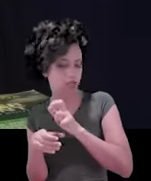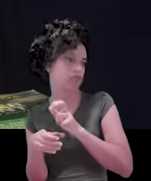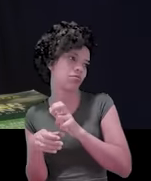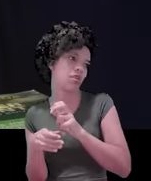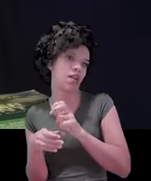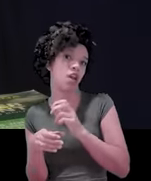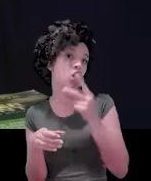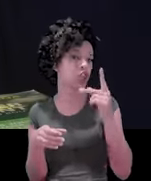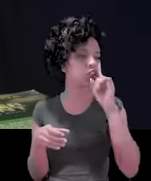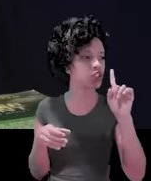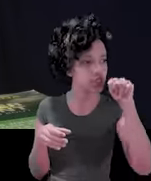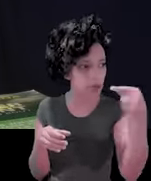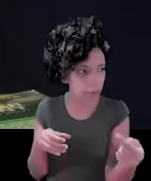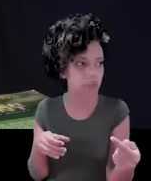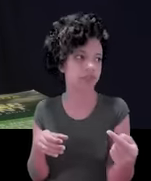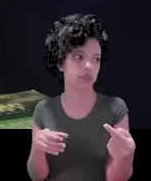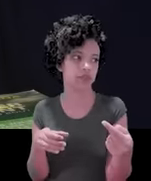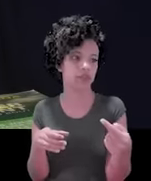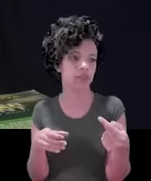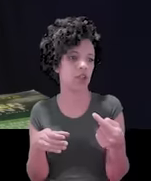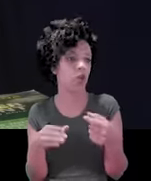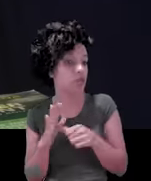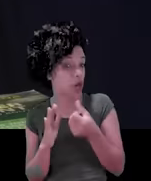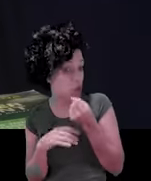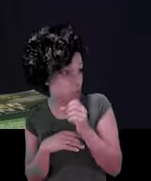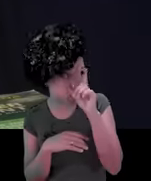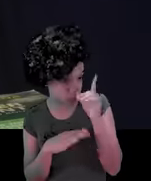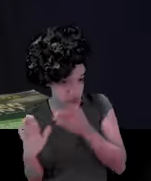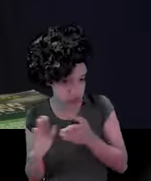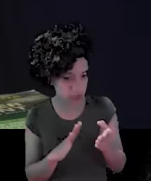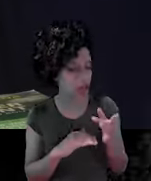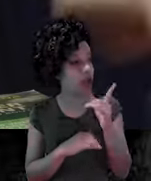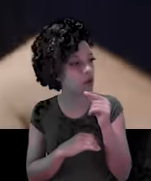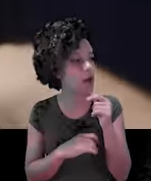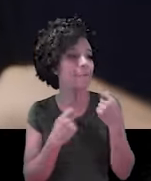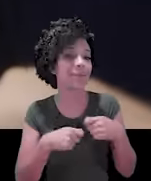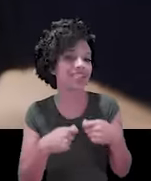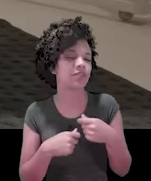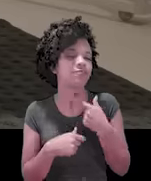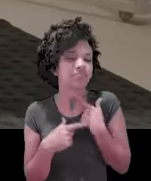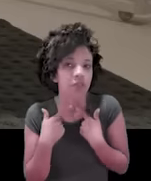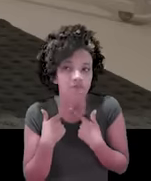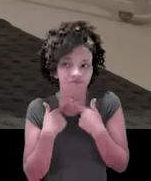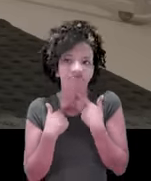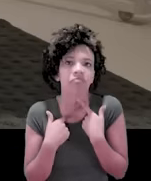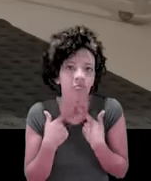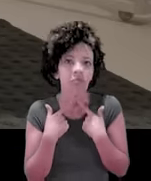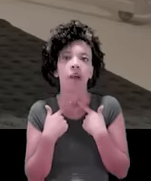eu fui assim que eu tinha milímetros e água primeiros oito dias a água eu esperava ruim parede